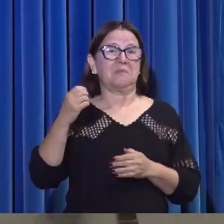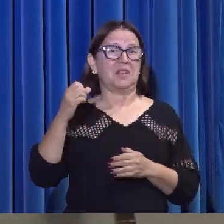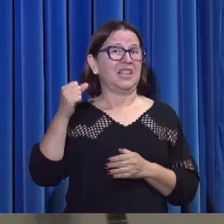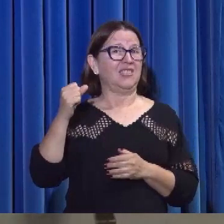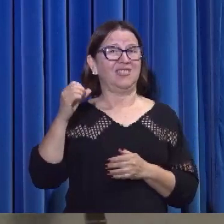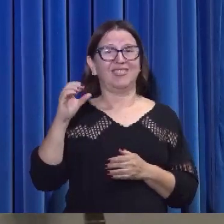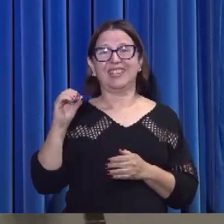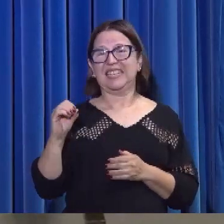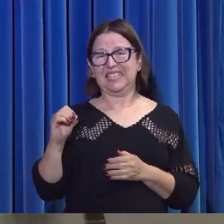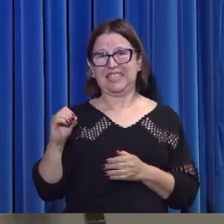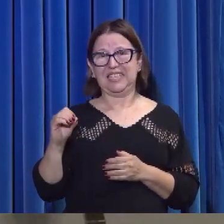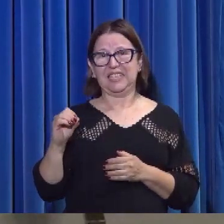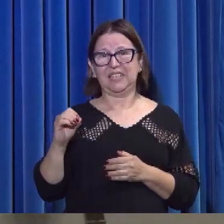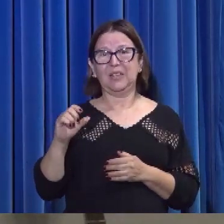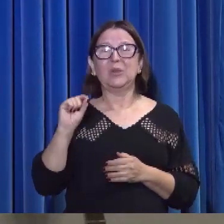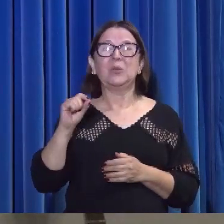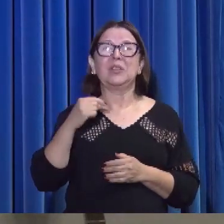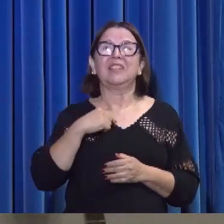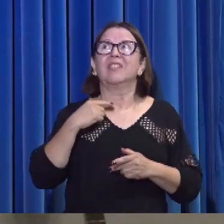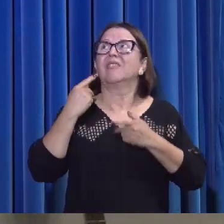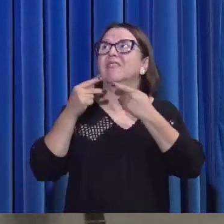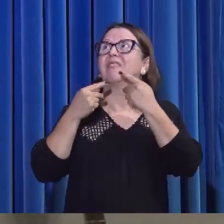e agora eu vou falar o que para ela?